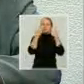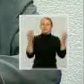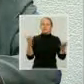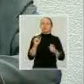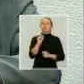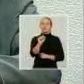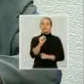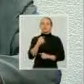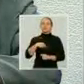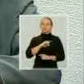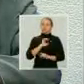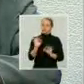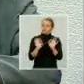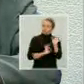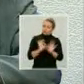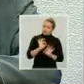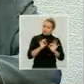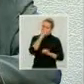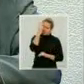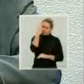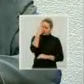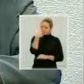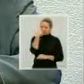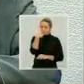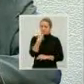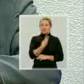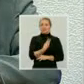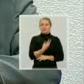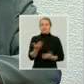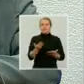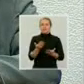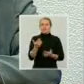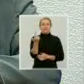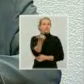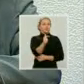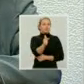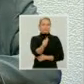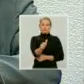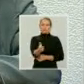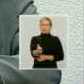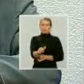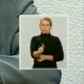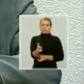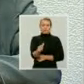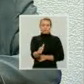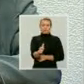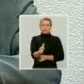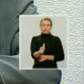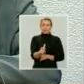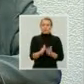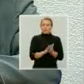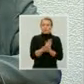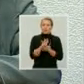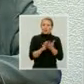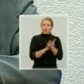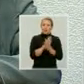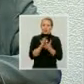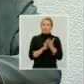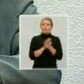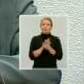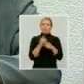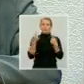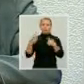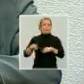Nós, da Organização Nacional de Cegos, nós não temos nenhuma coisa, nada